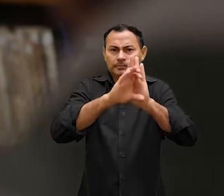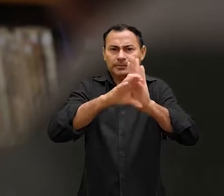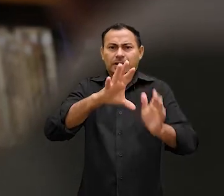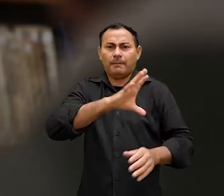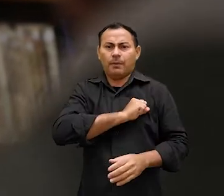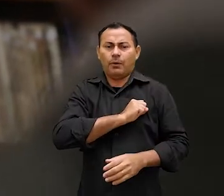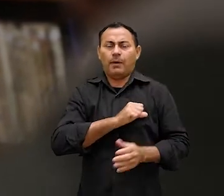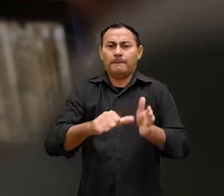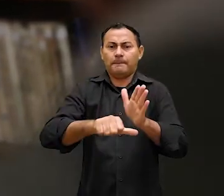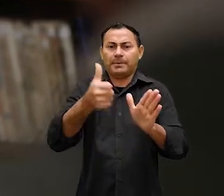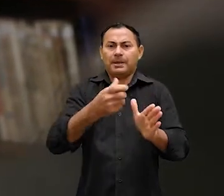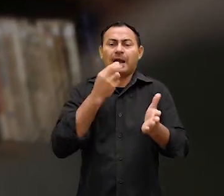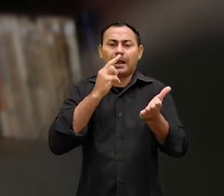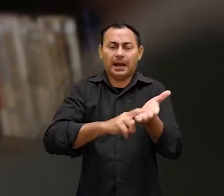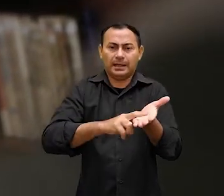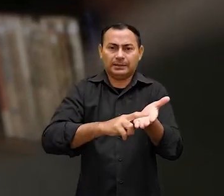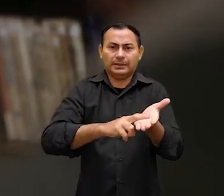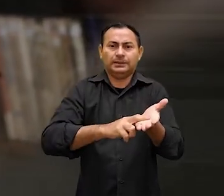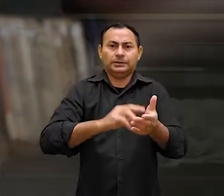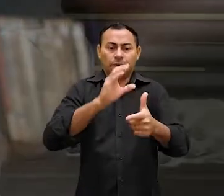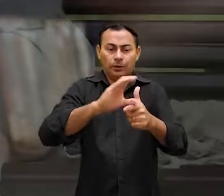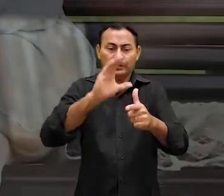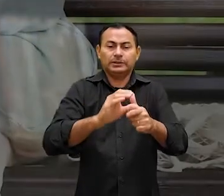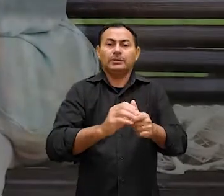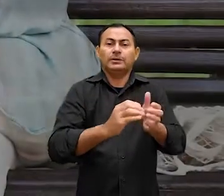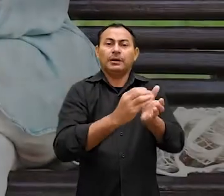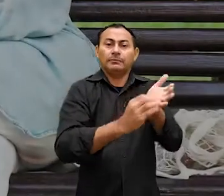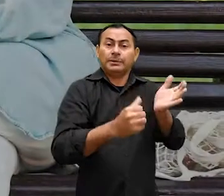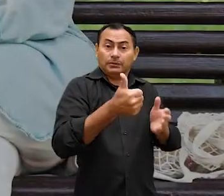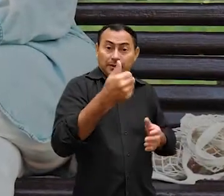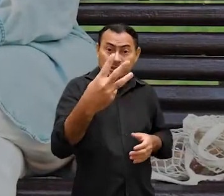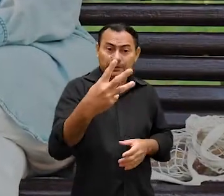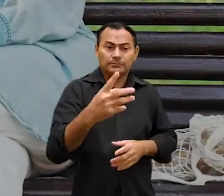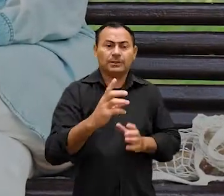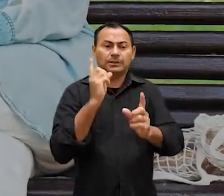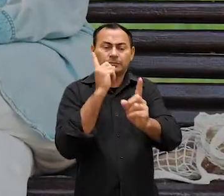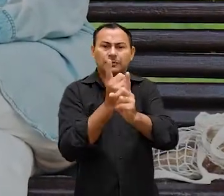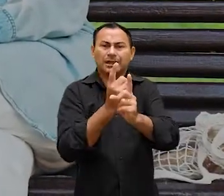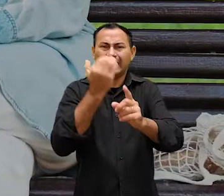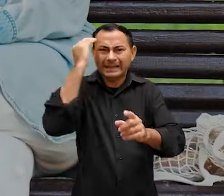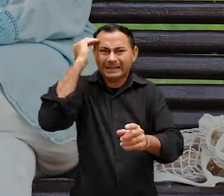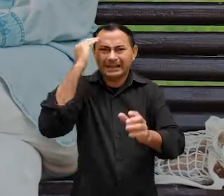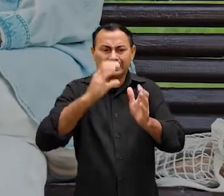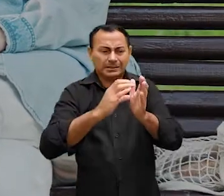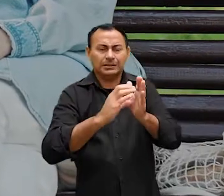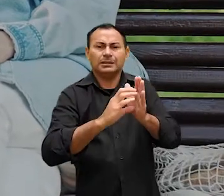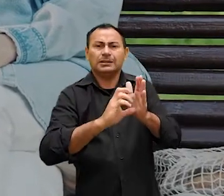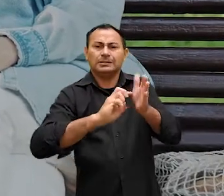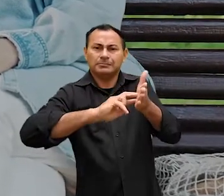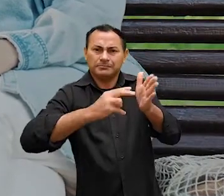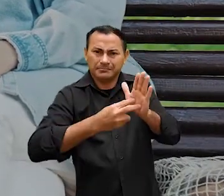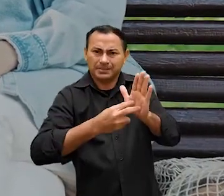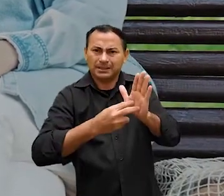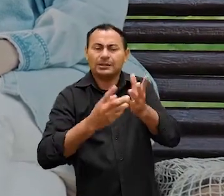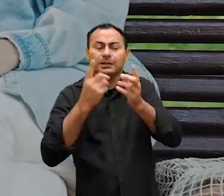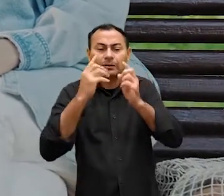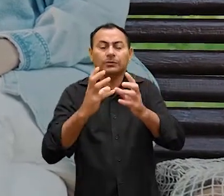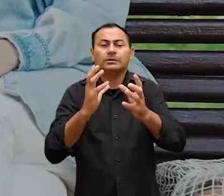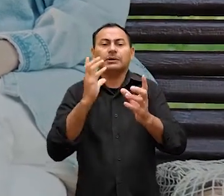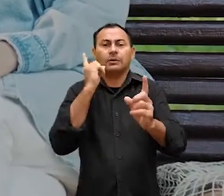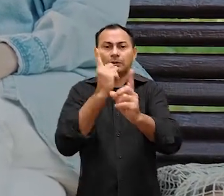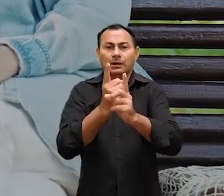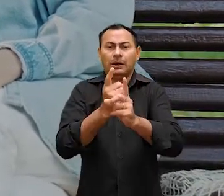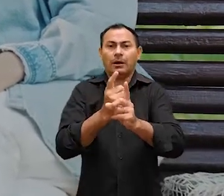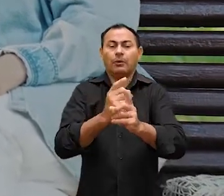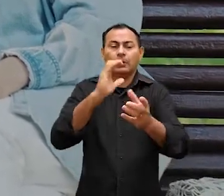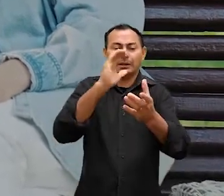amor de 1 Coríntios 13. Se você entender esse conceito, encontrará a dinâmica que impulsiona o casamento cristão. O casamento